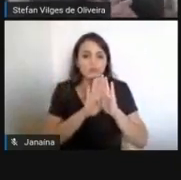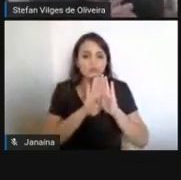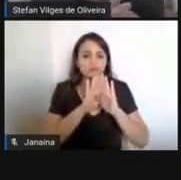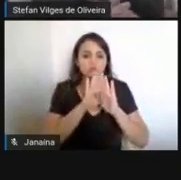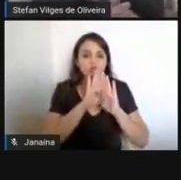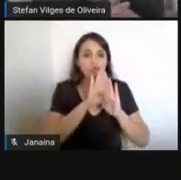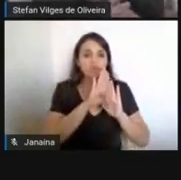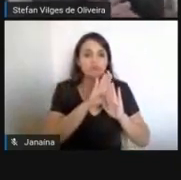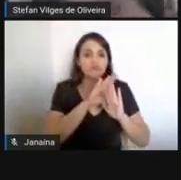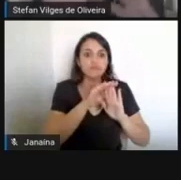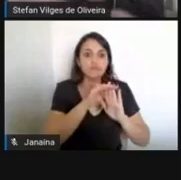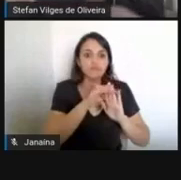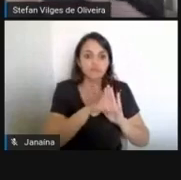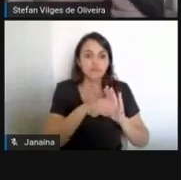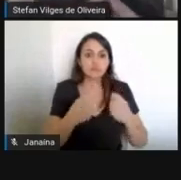de contágio,